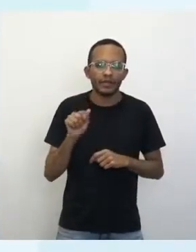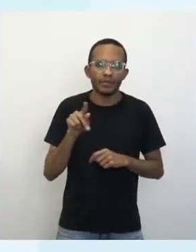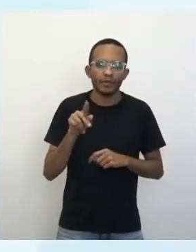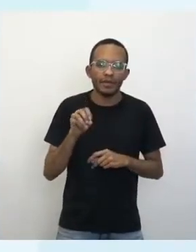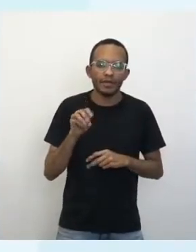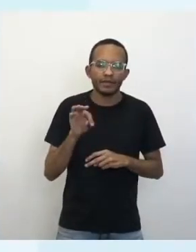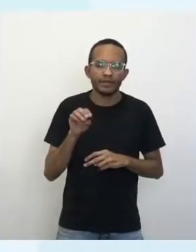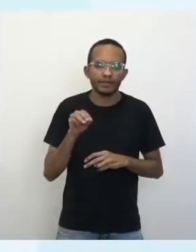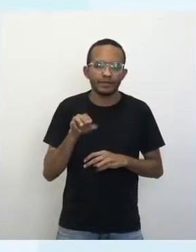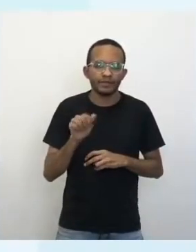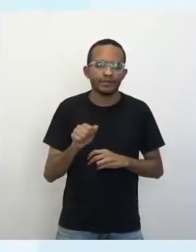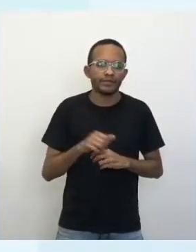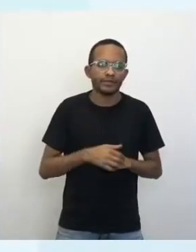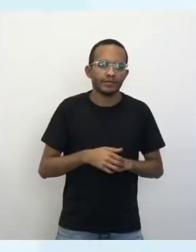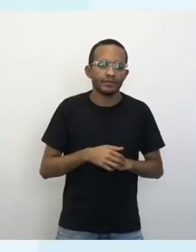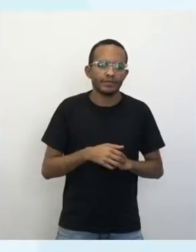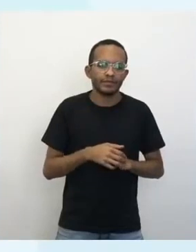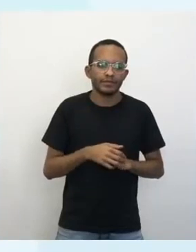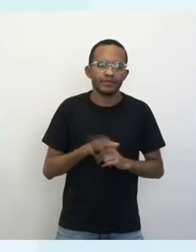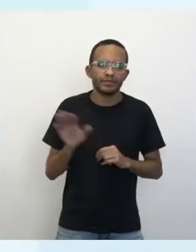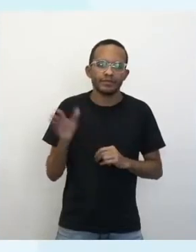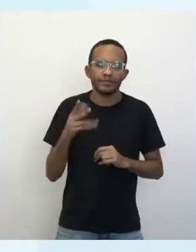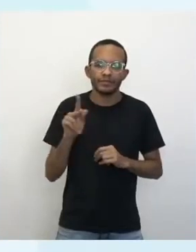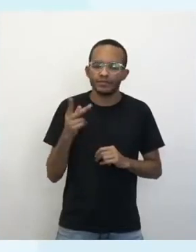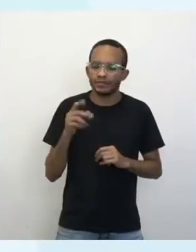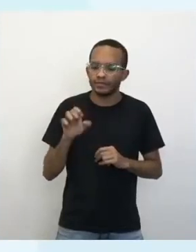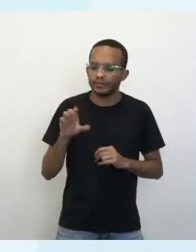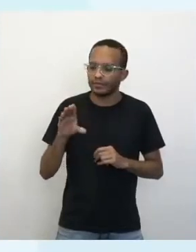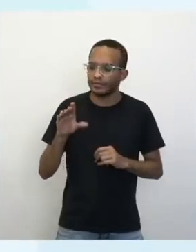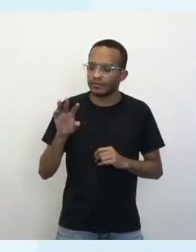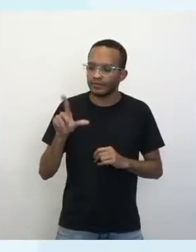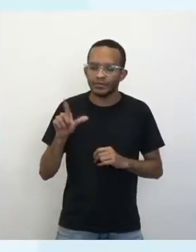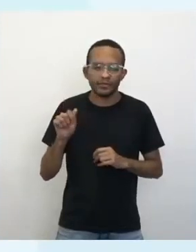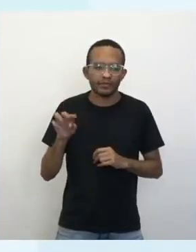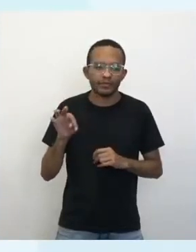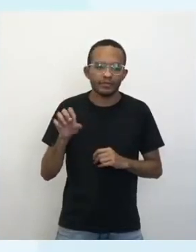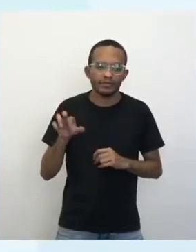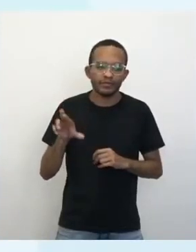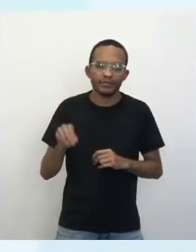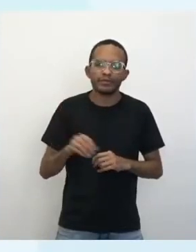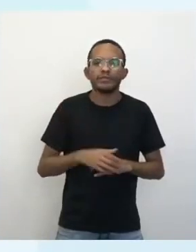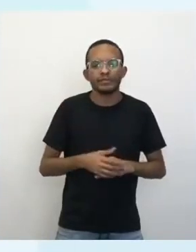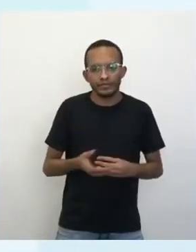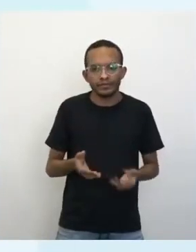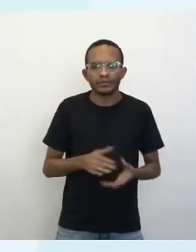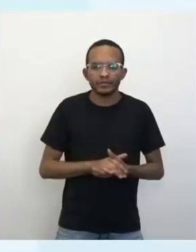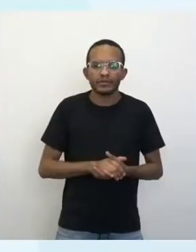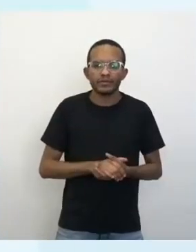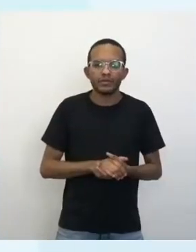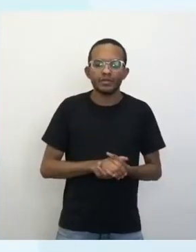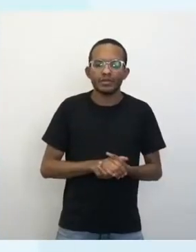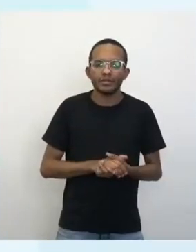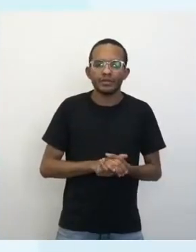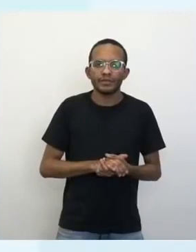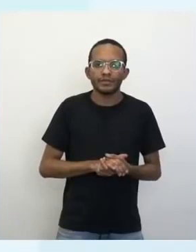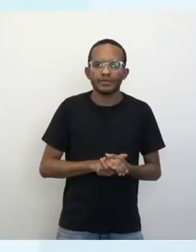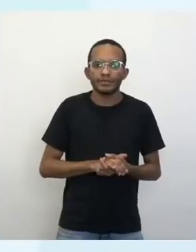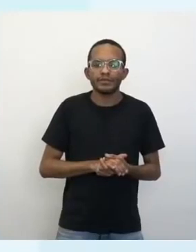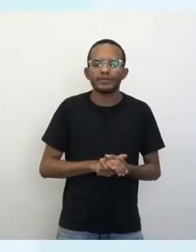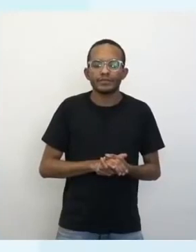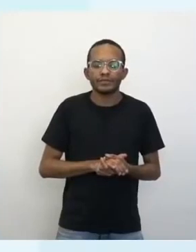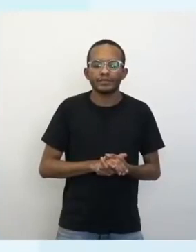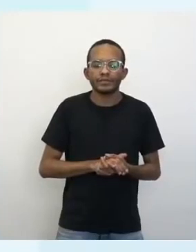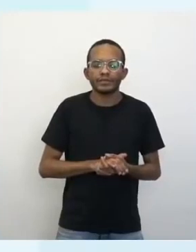que é a altura do triângulo equilátero, é A raiz de 3 dividido por 2. Muito